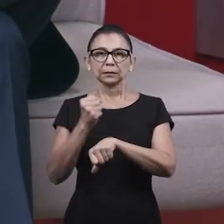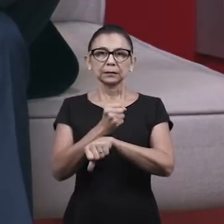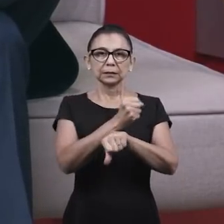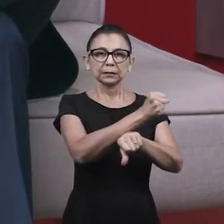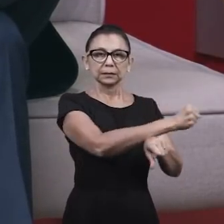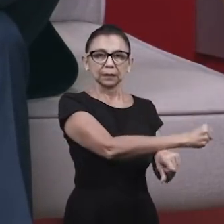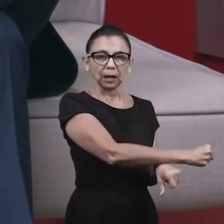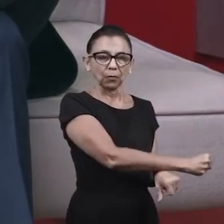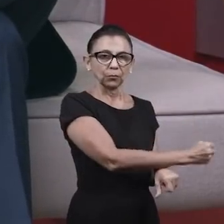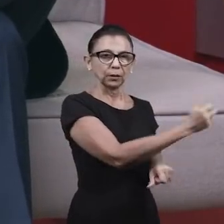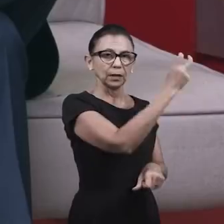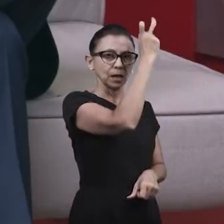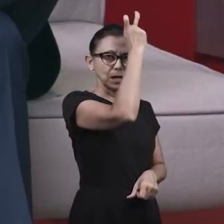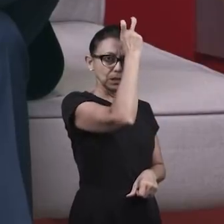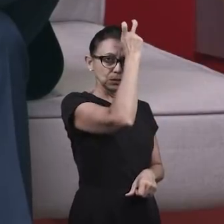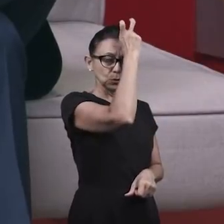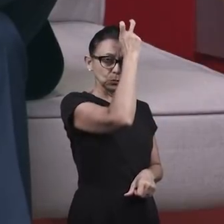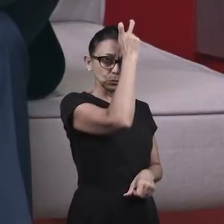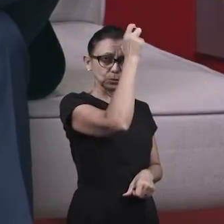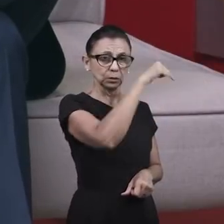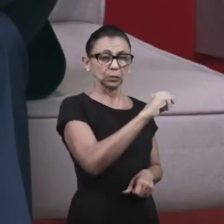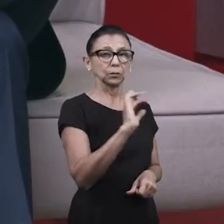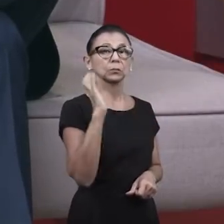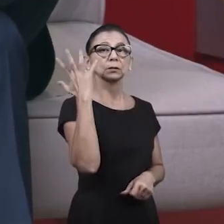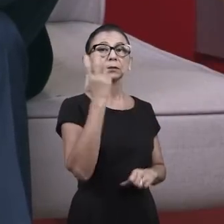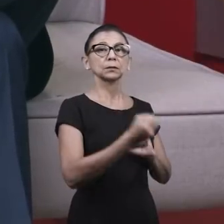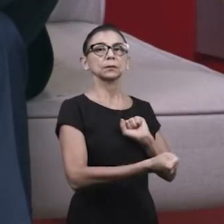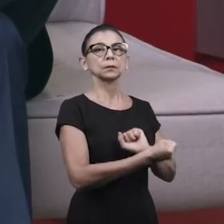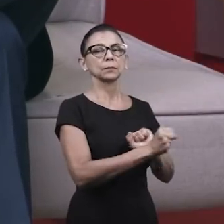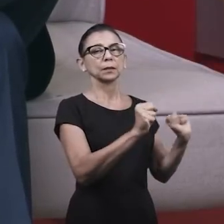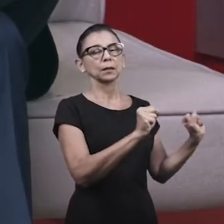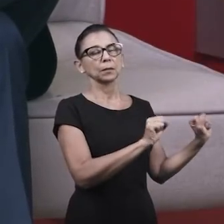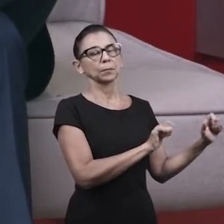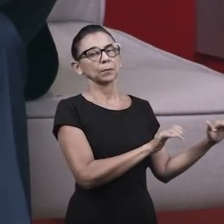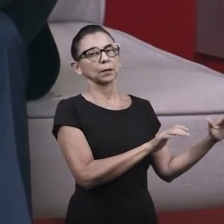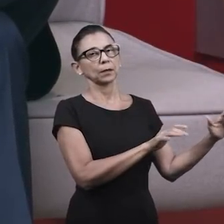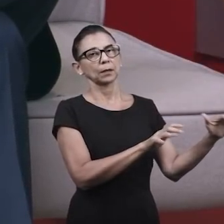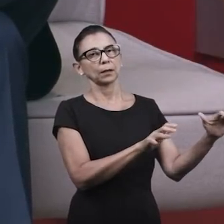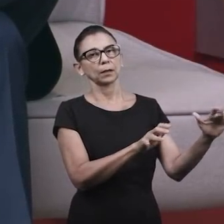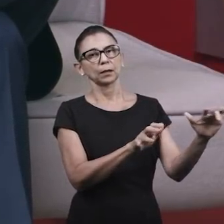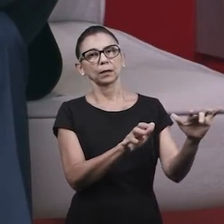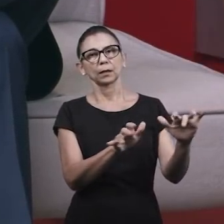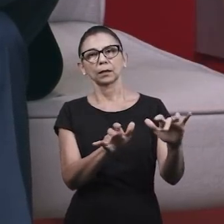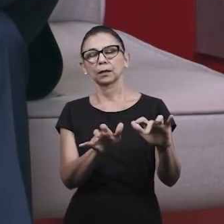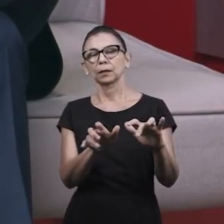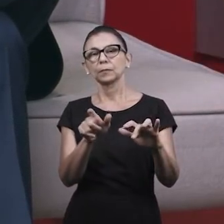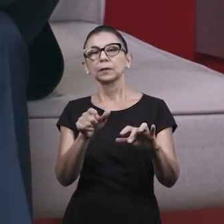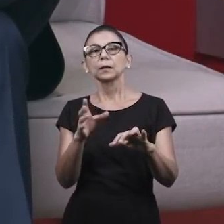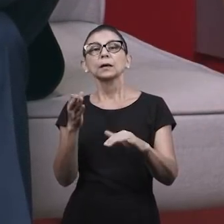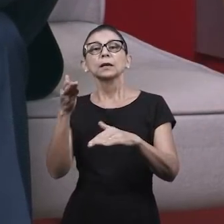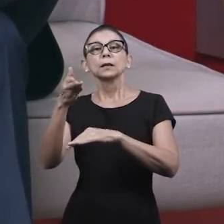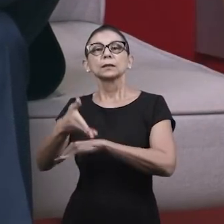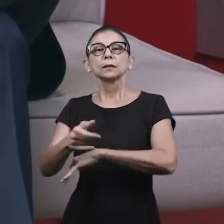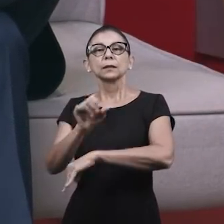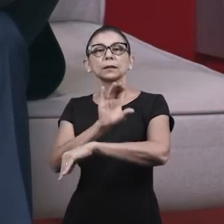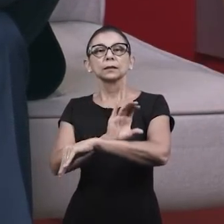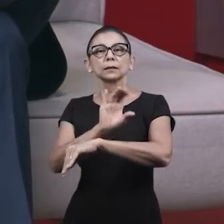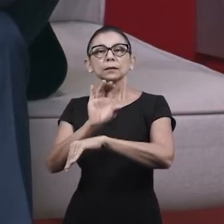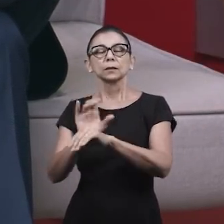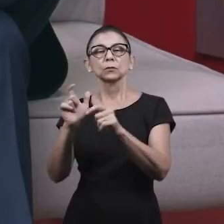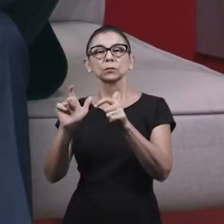porque, como era, você acabou de mencionar, o período da Páscoa, era uma festa que havia